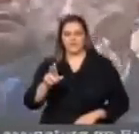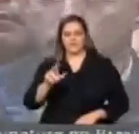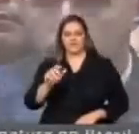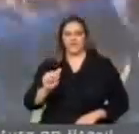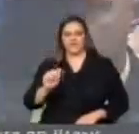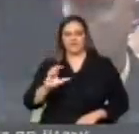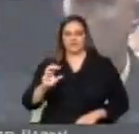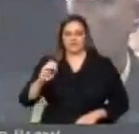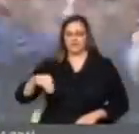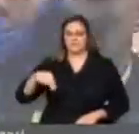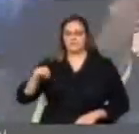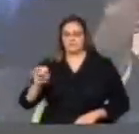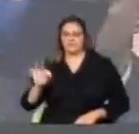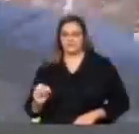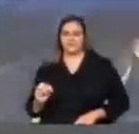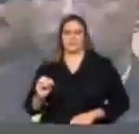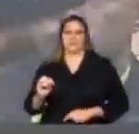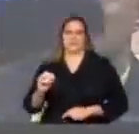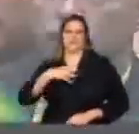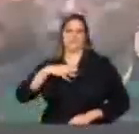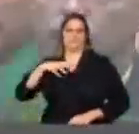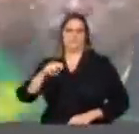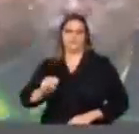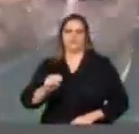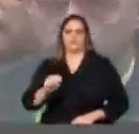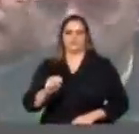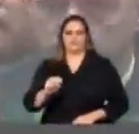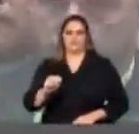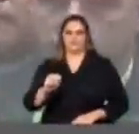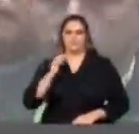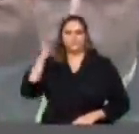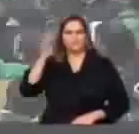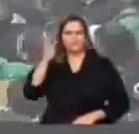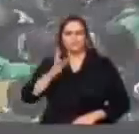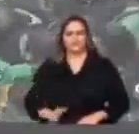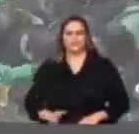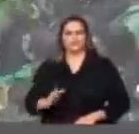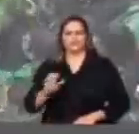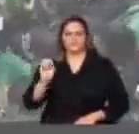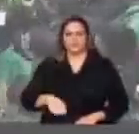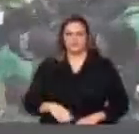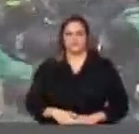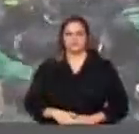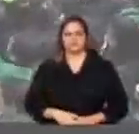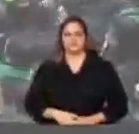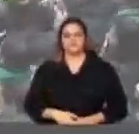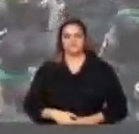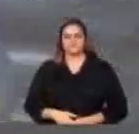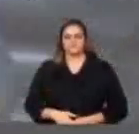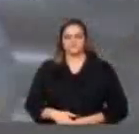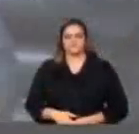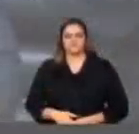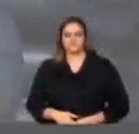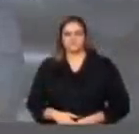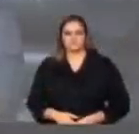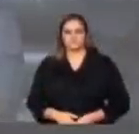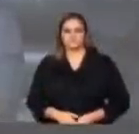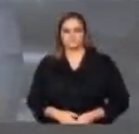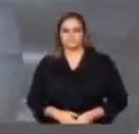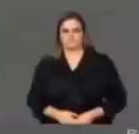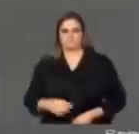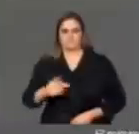ACM Neto. Pelo futuro do Brasil, é sim, senhor presidente. Paulo Aze,